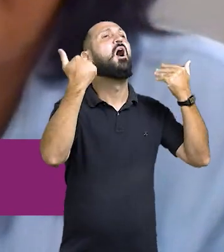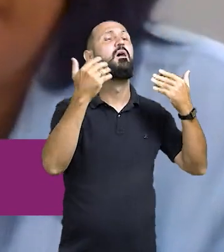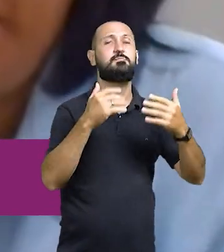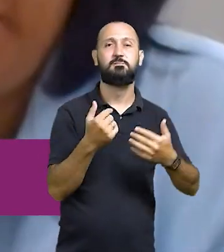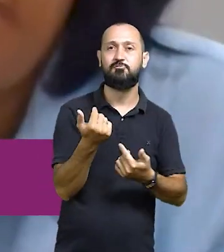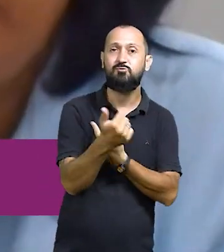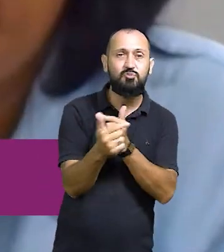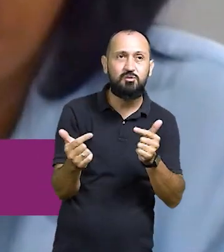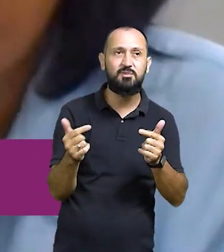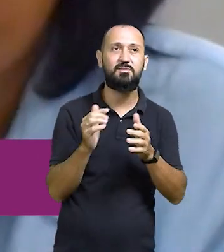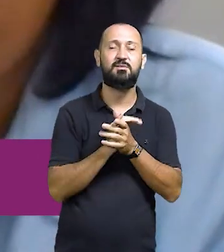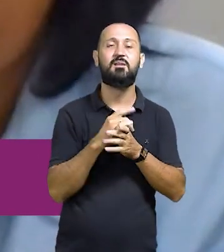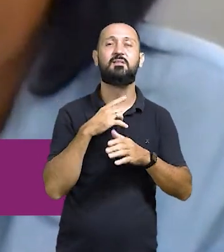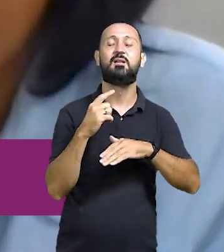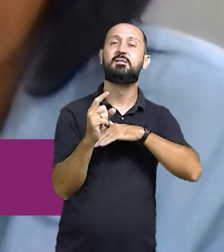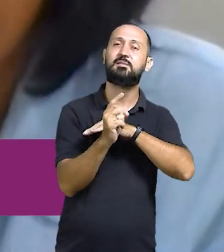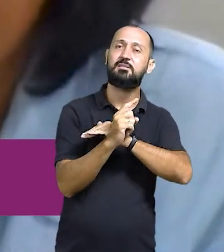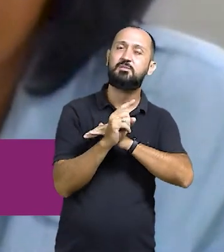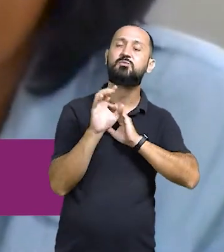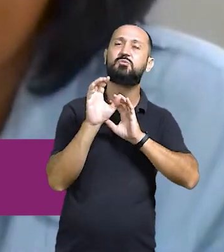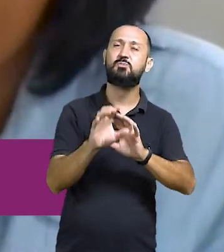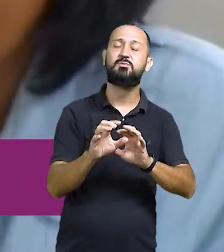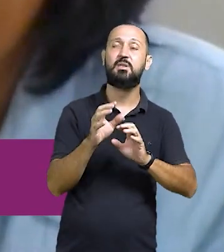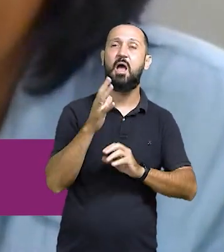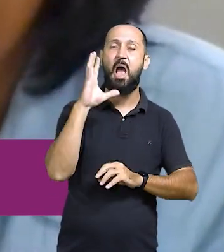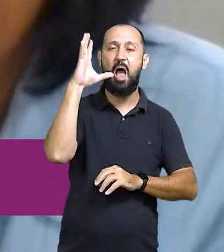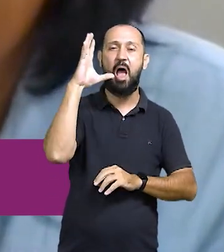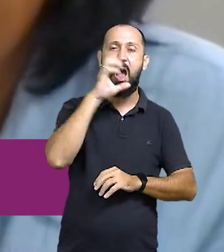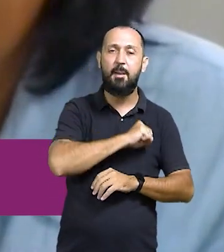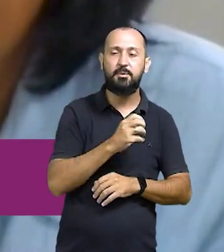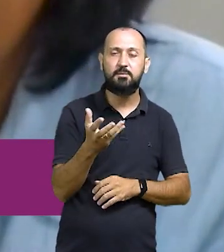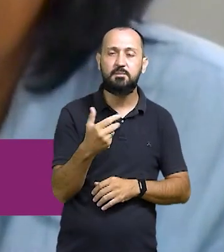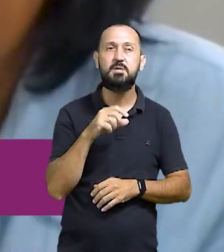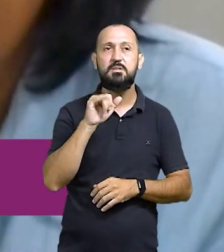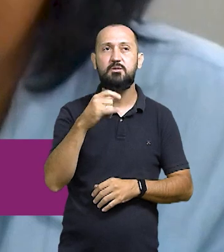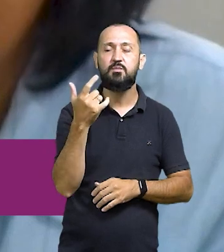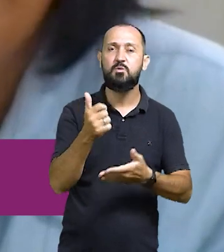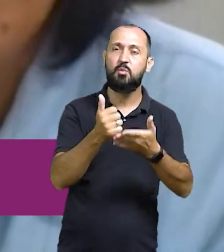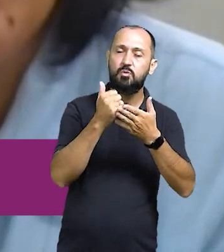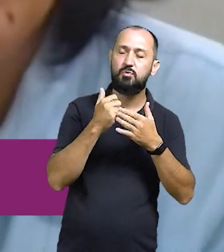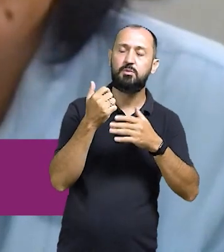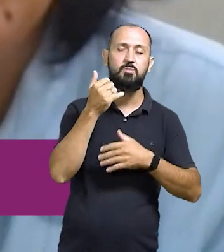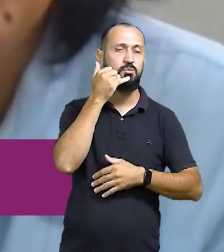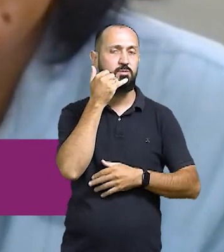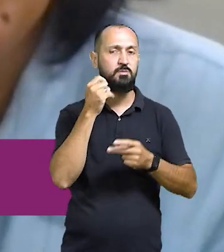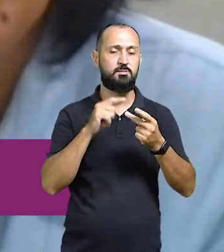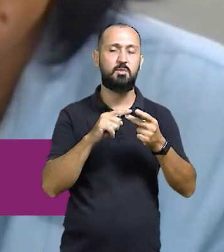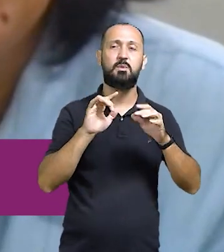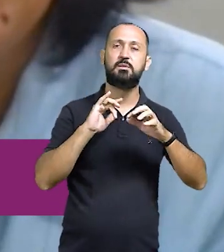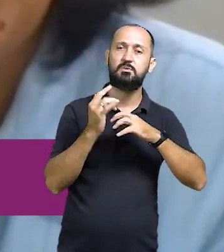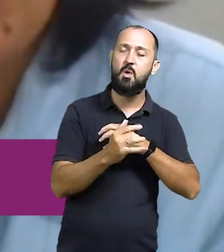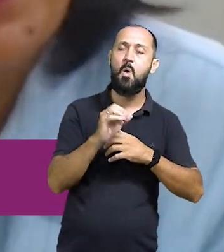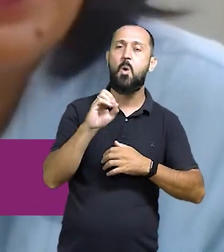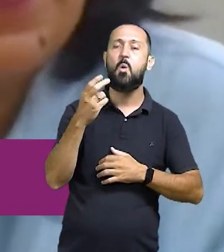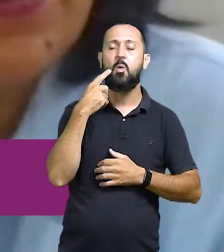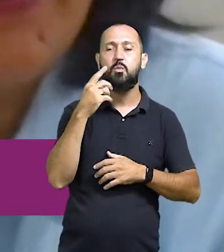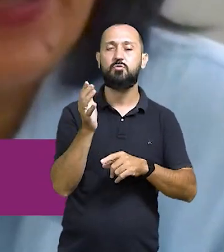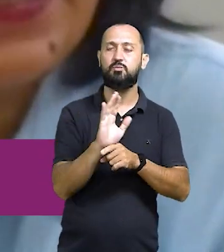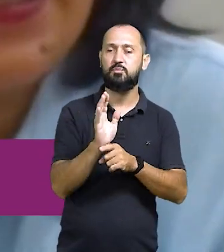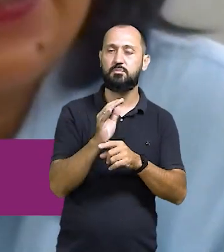também, a gente vai entregar um medidor da violência, que é uma filipeta, e ele vai dizer os tipos de violência, e atrás ele